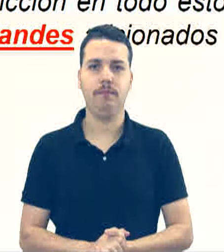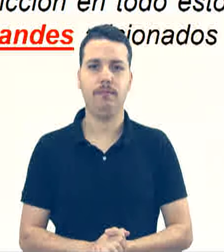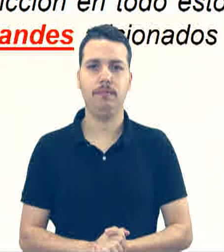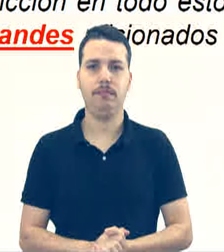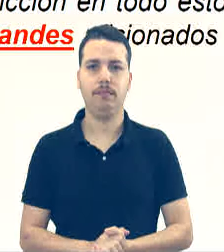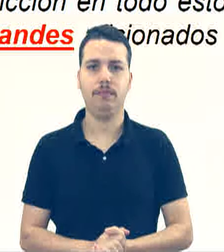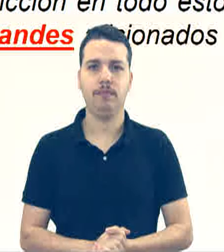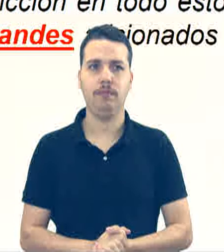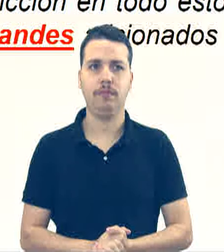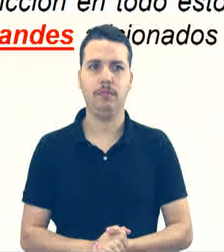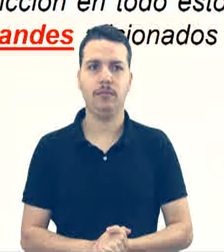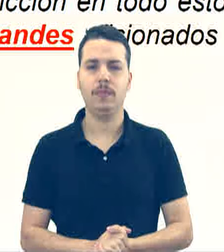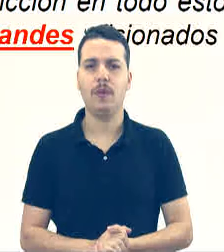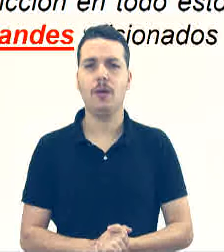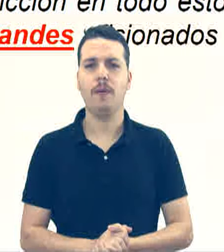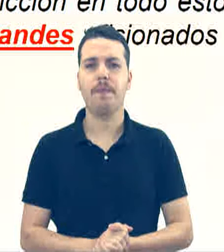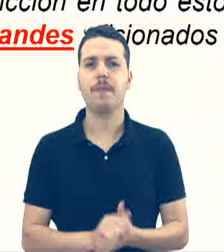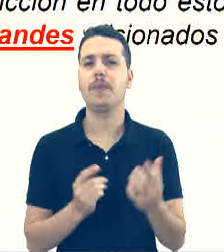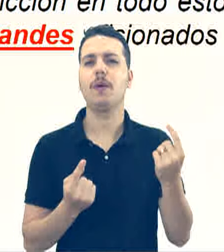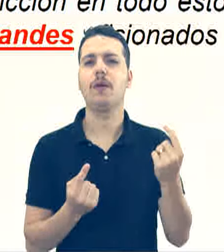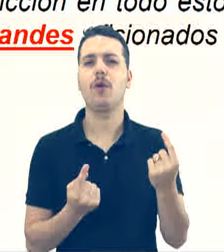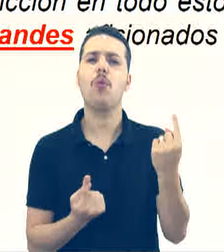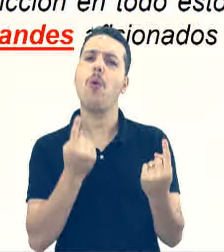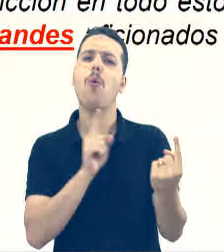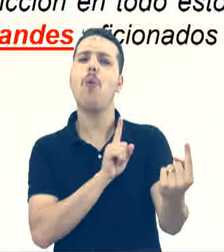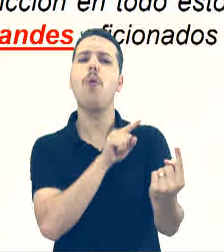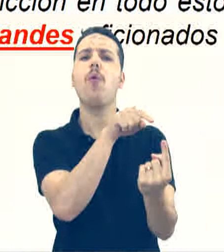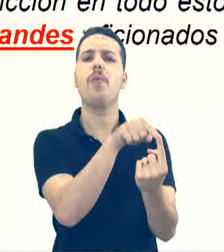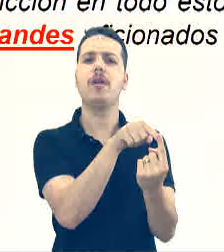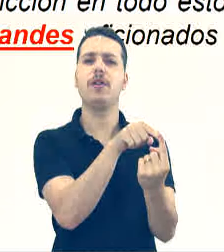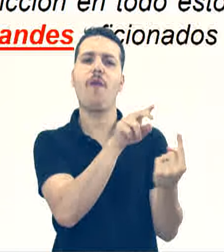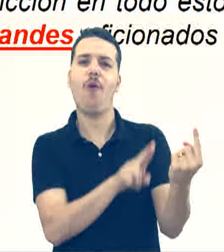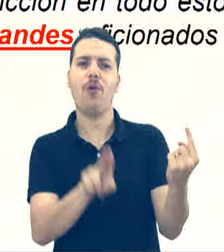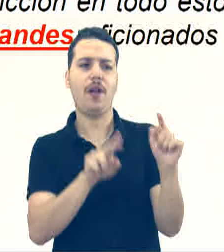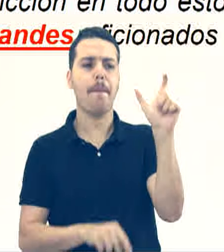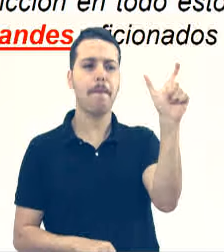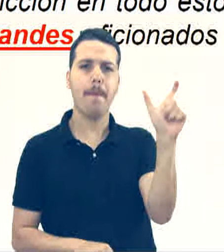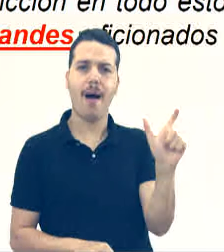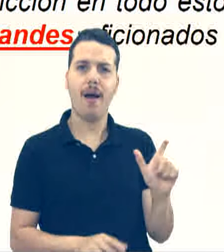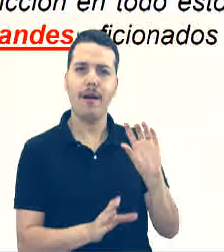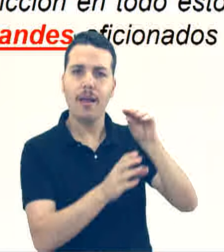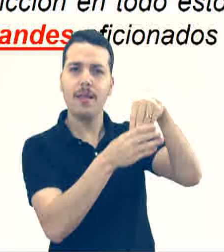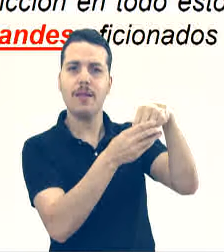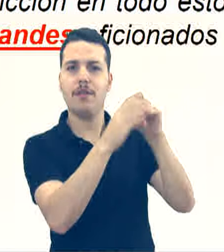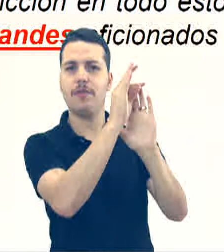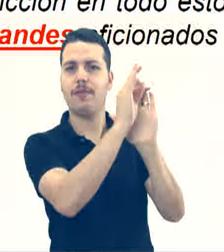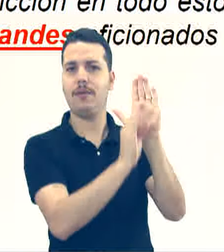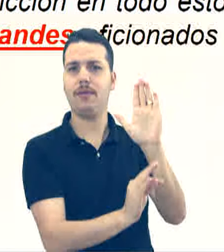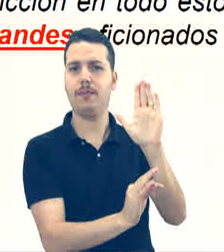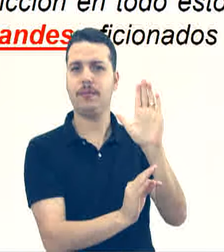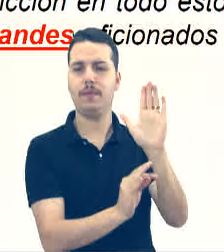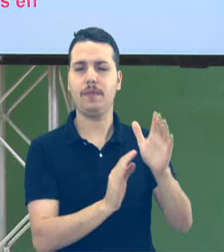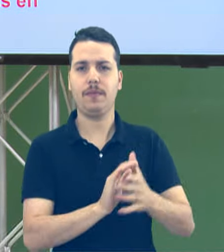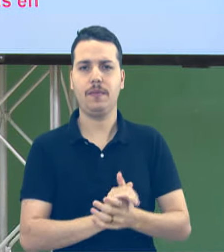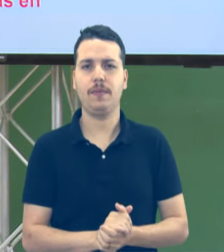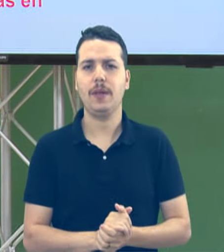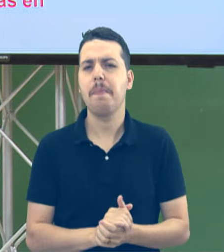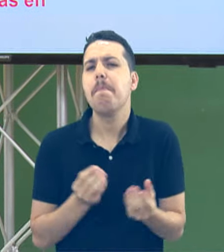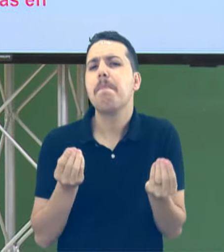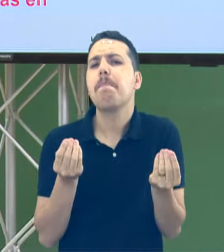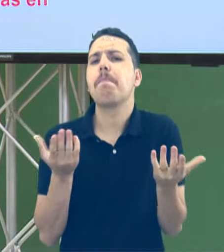E com que intenção se usam essas palavras no texto? Ou seja, para